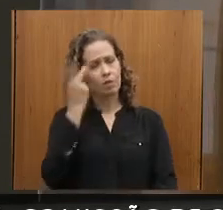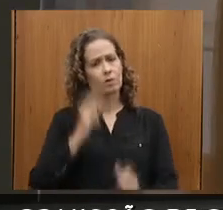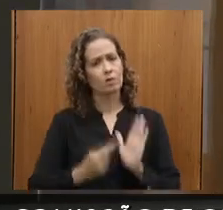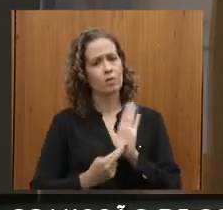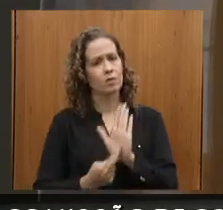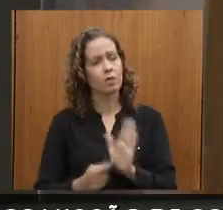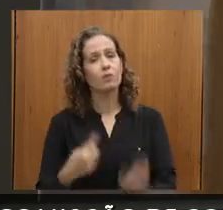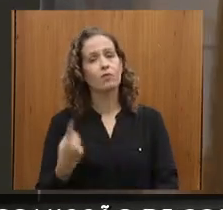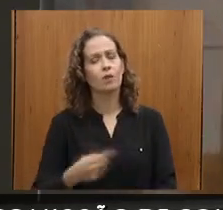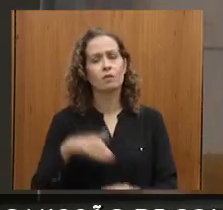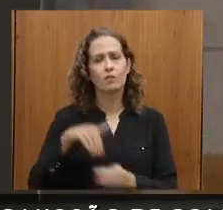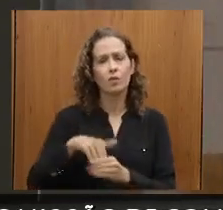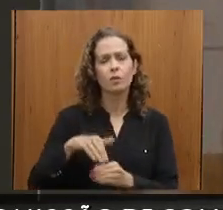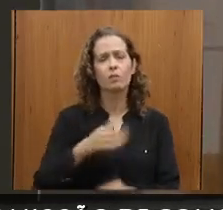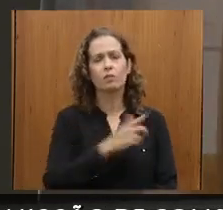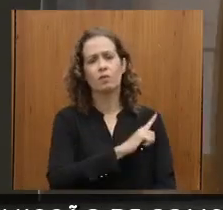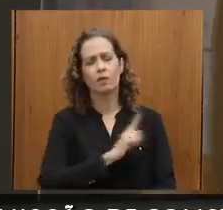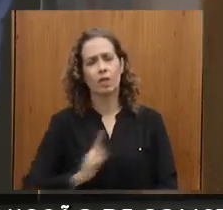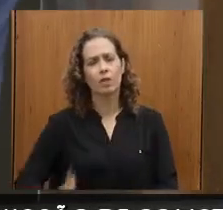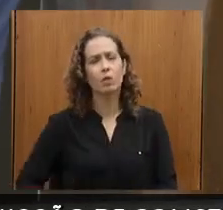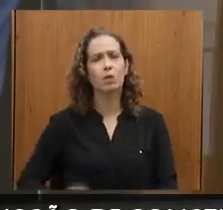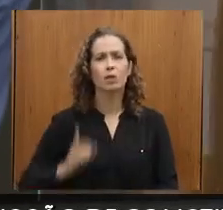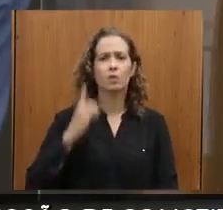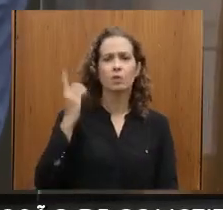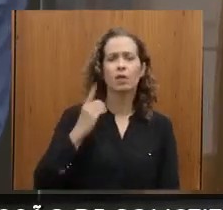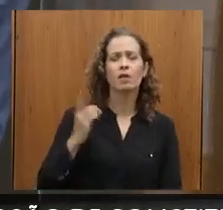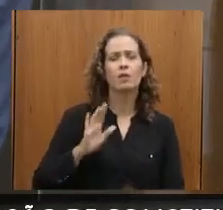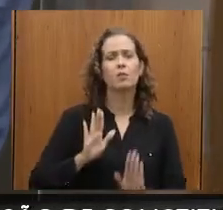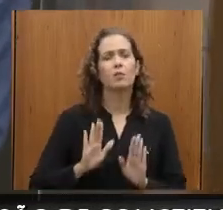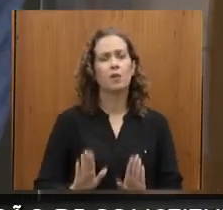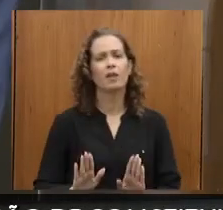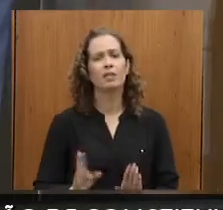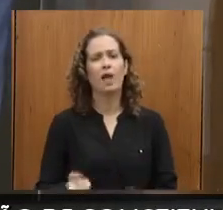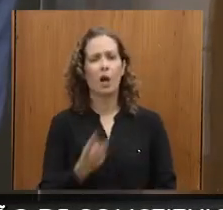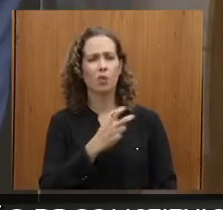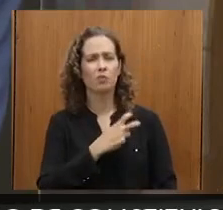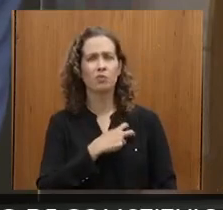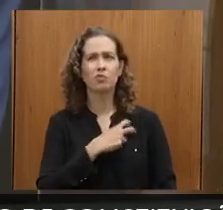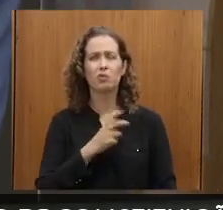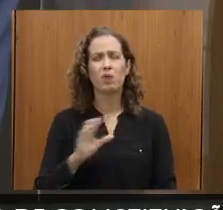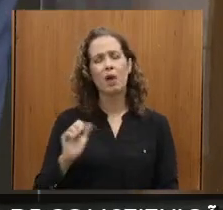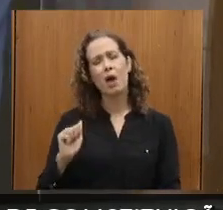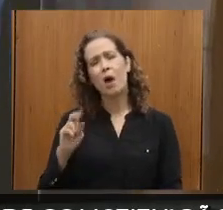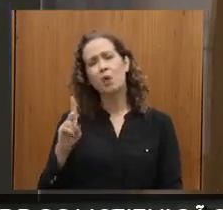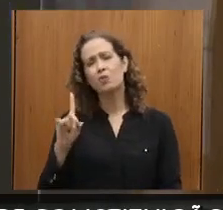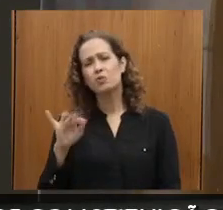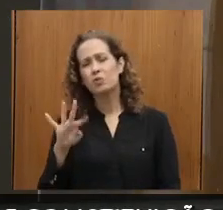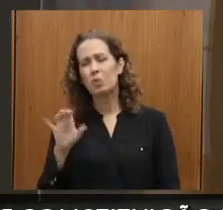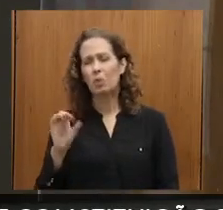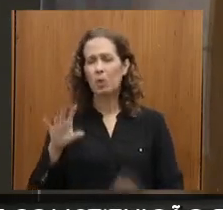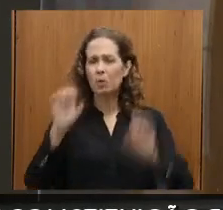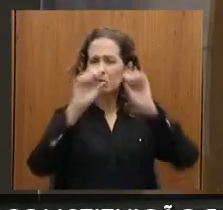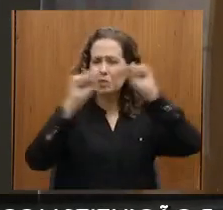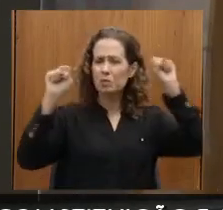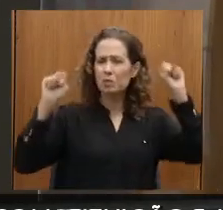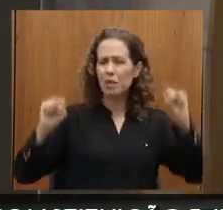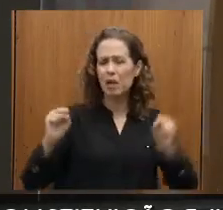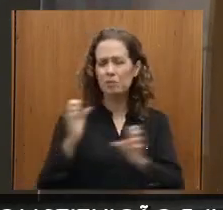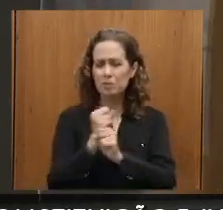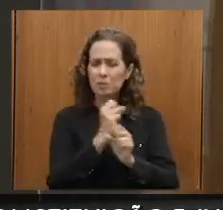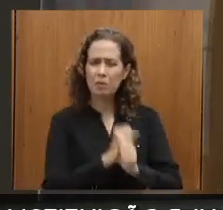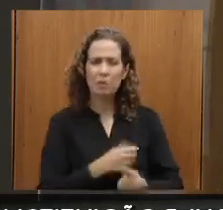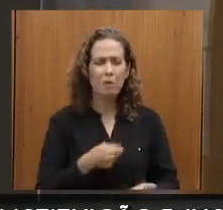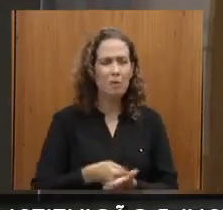governador, deputado, senador, presidencial, eu voto para auditor do Tribunal de Contas. Então, eu, no meu entendimento,